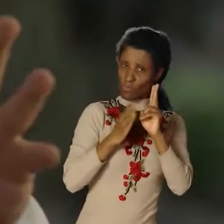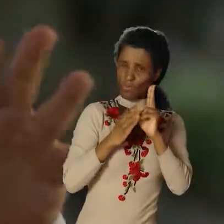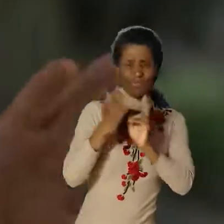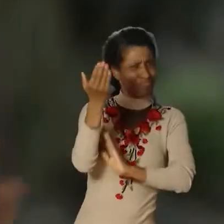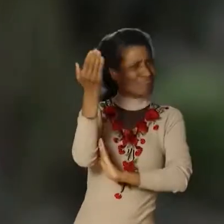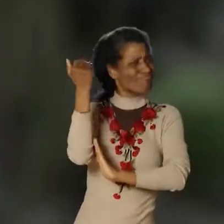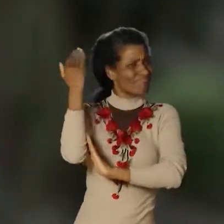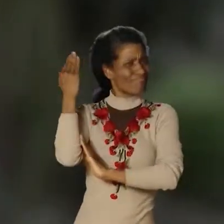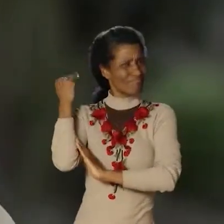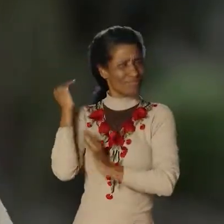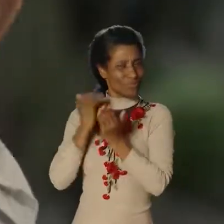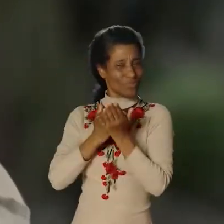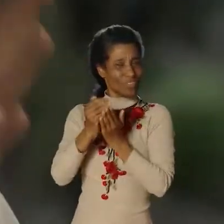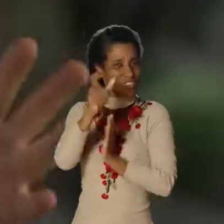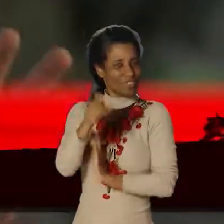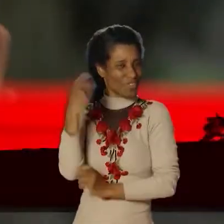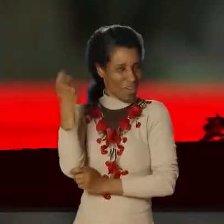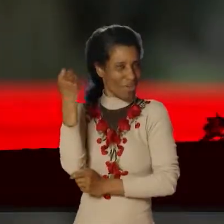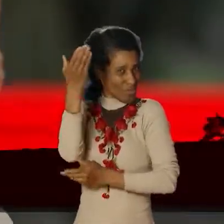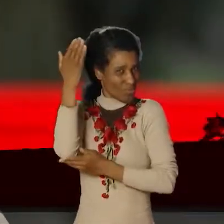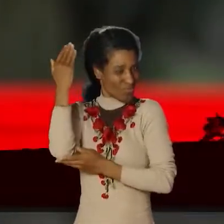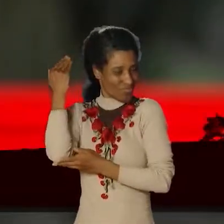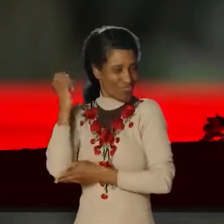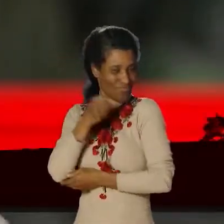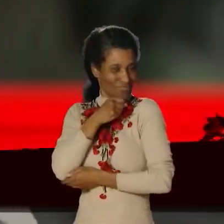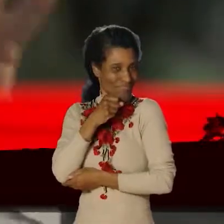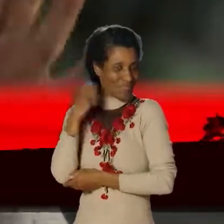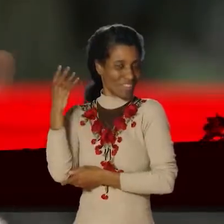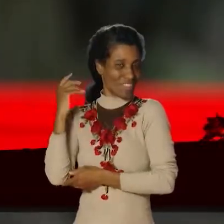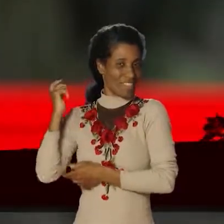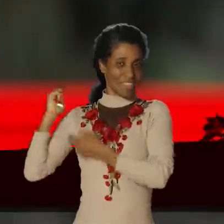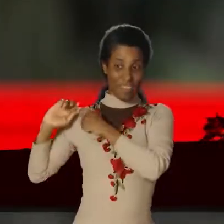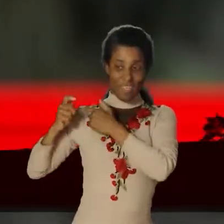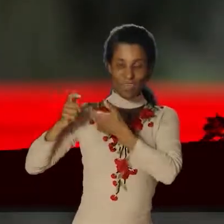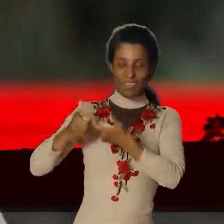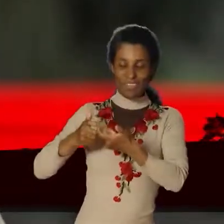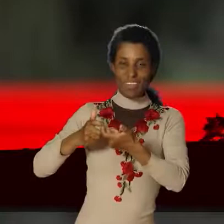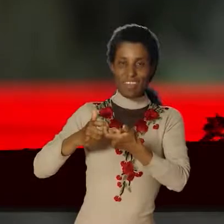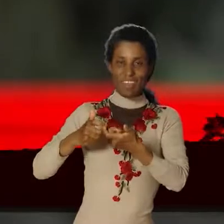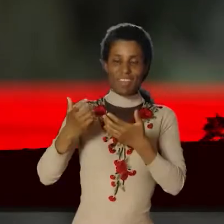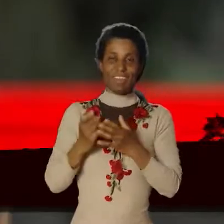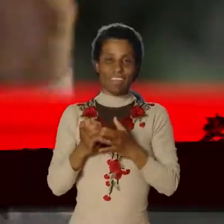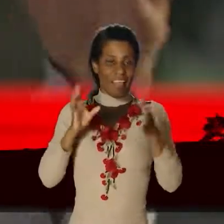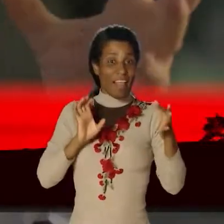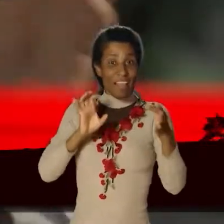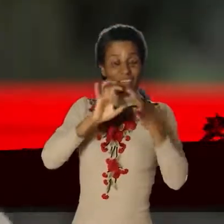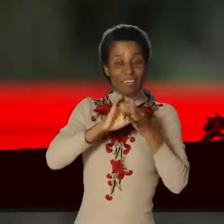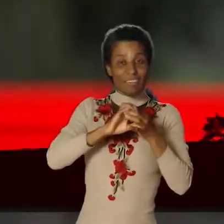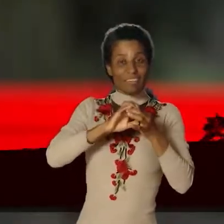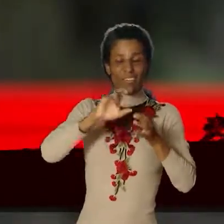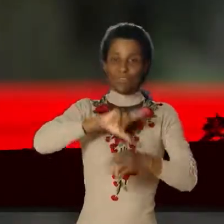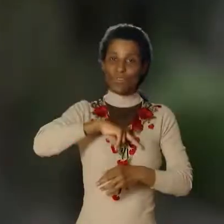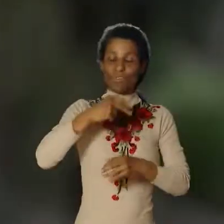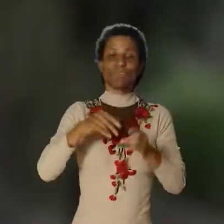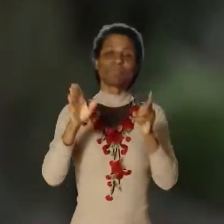temos aquele índio, aquele lá, aquele bem do início, o gaúcho, aquele bem lá do início, que é aquela reprodução lá do